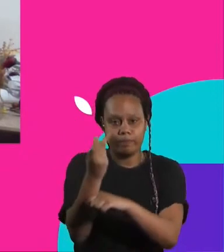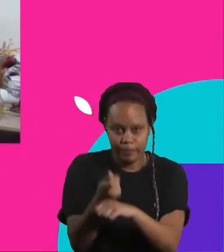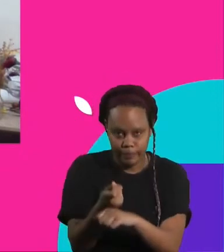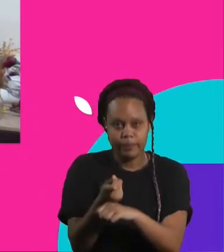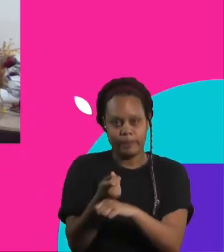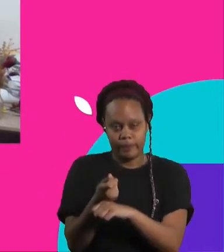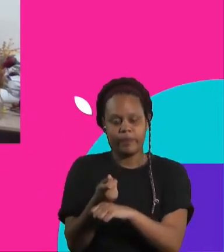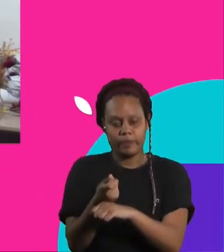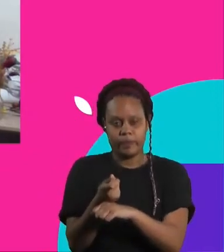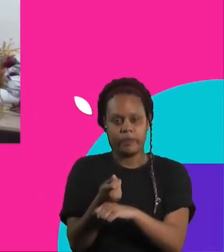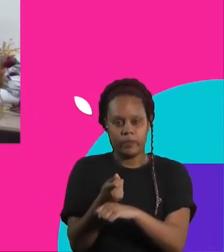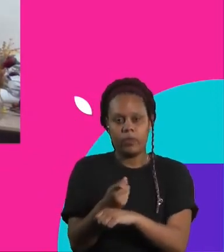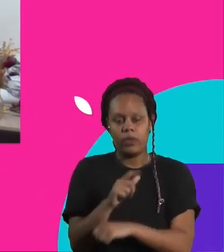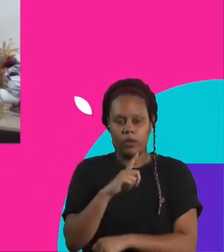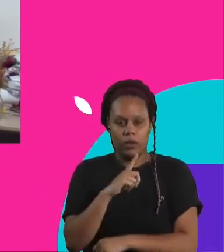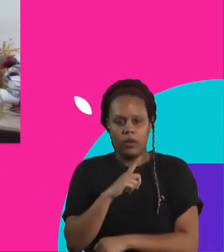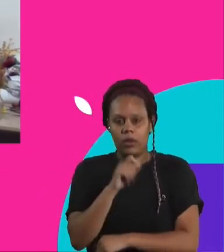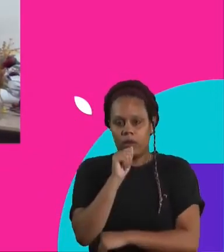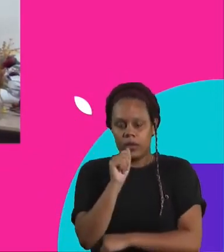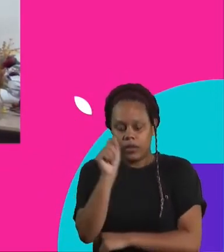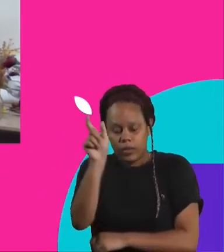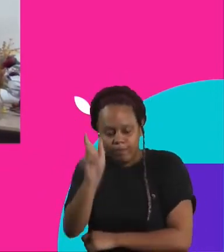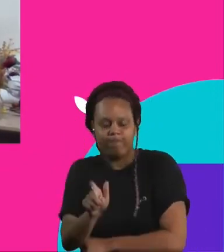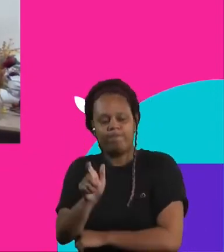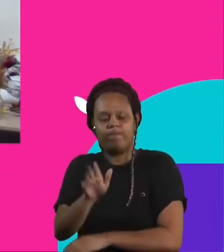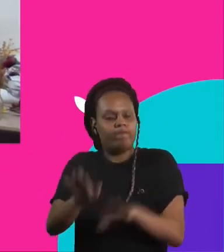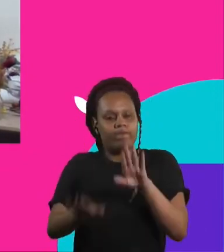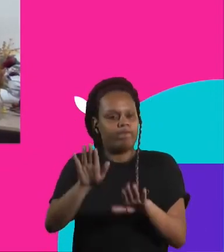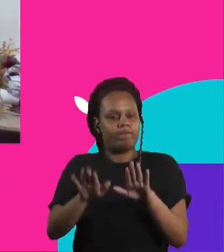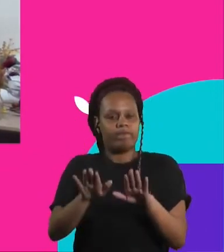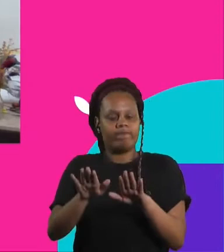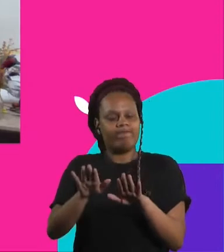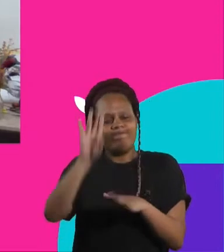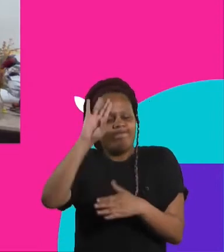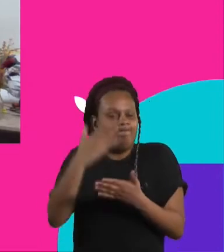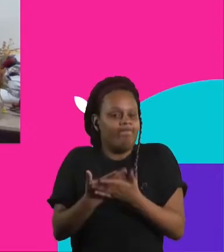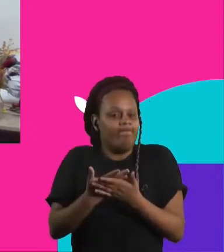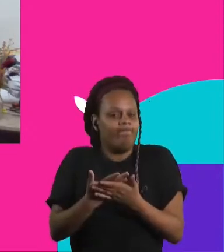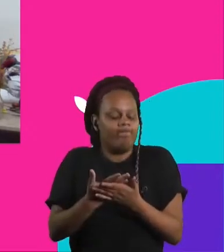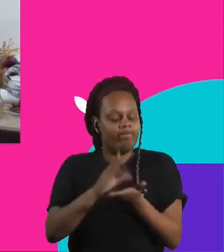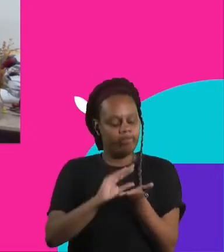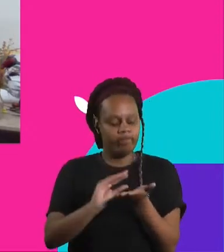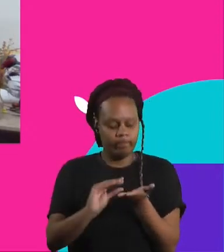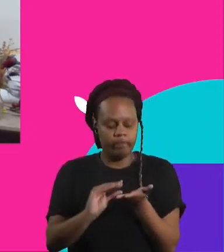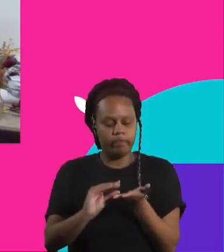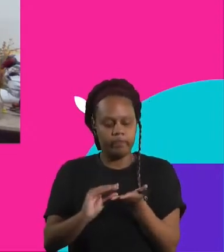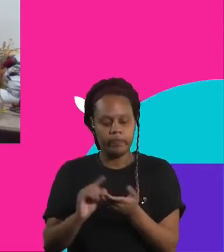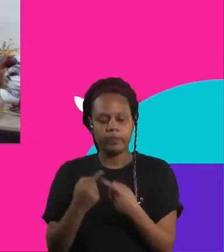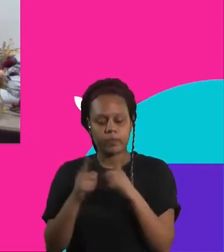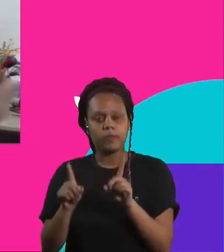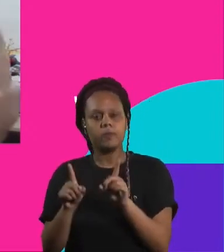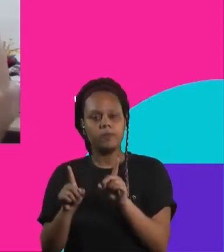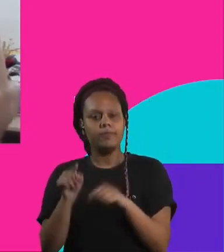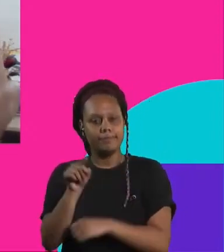pessoas descreditam dados qualitativos. Eles são cruciais. Eles dão cor, cheiro,